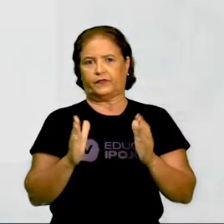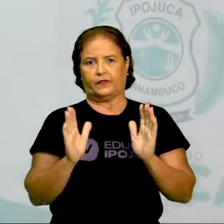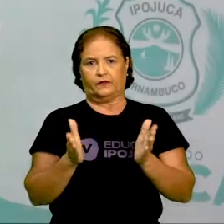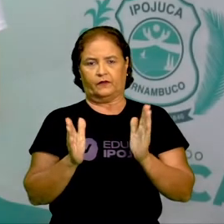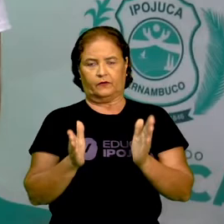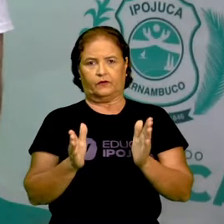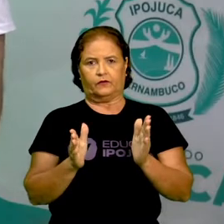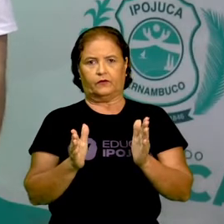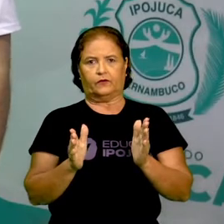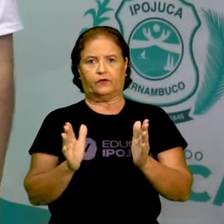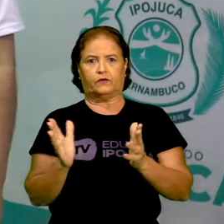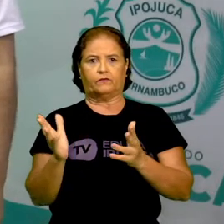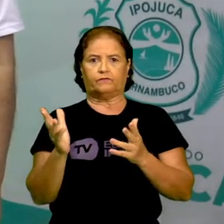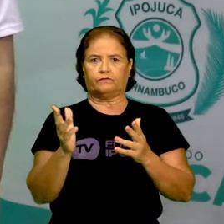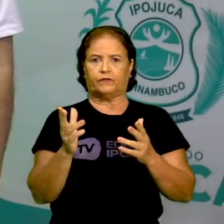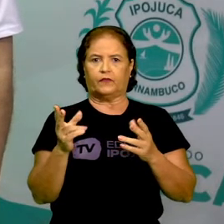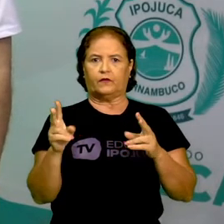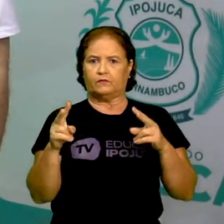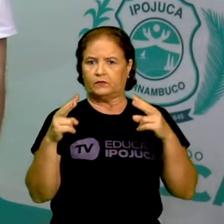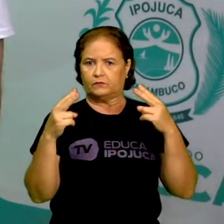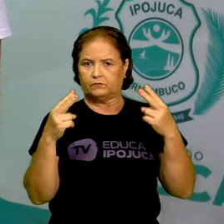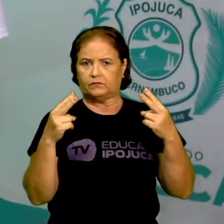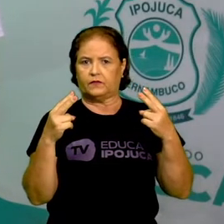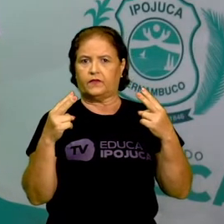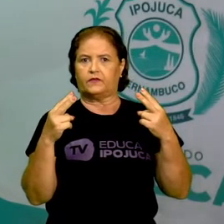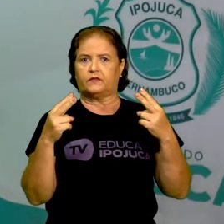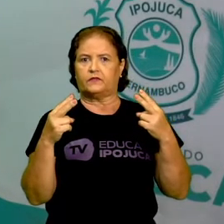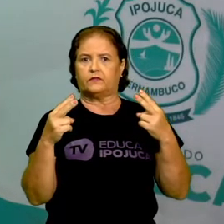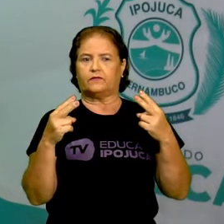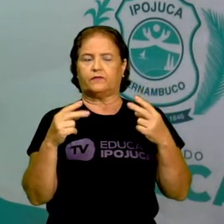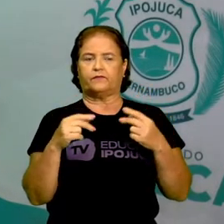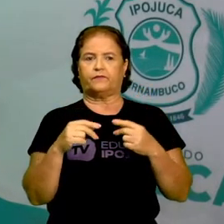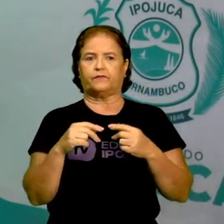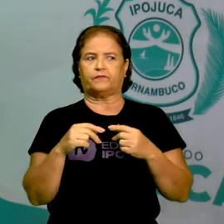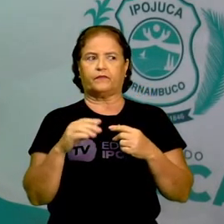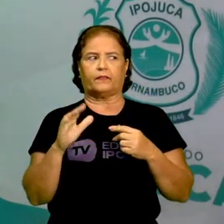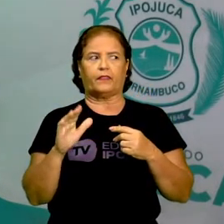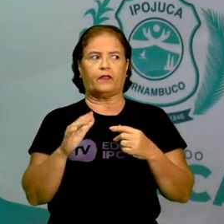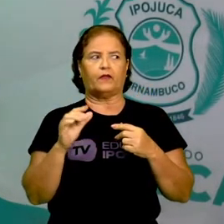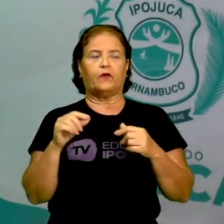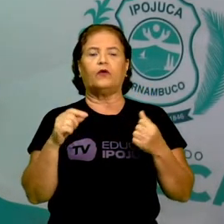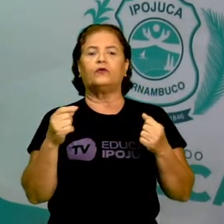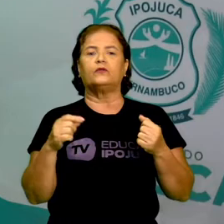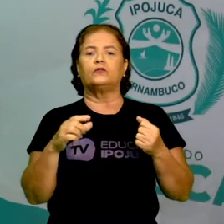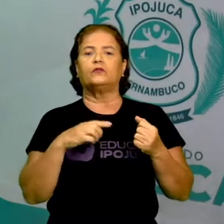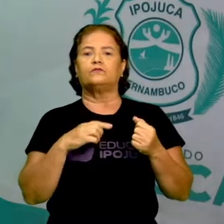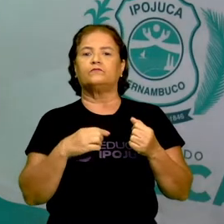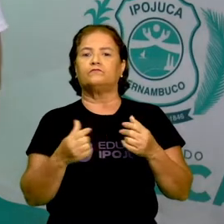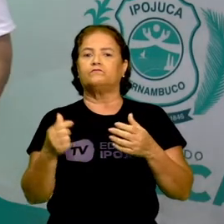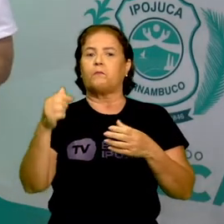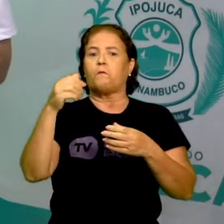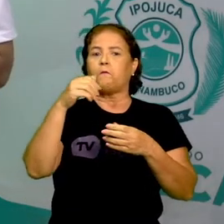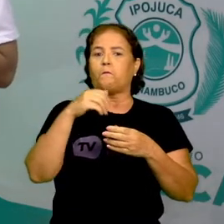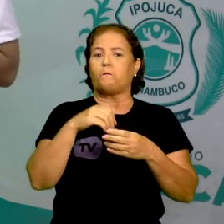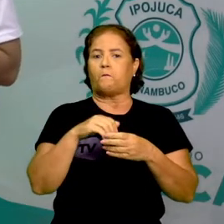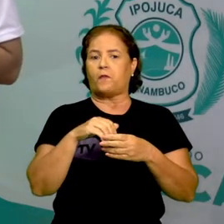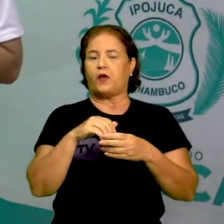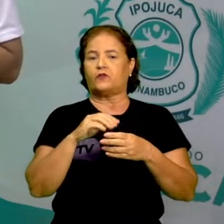Agora, vamos prestar bastante atenção aqui, onde cabe mais e onde